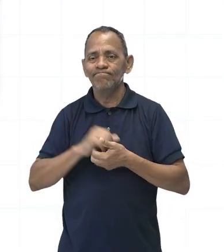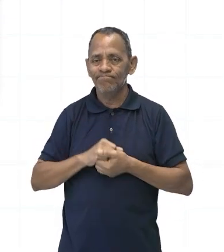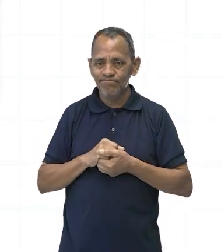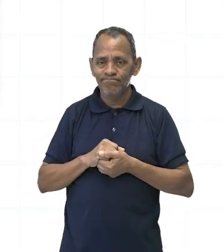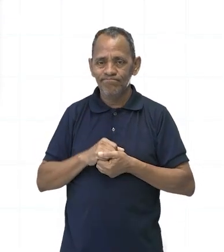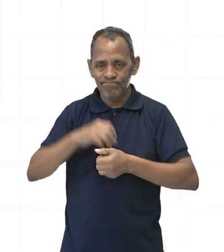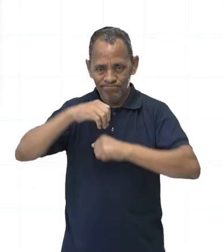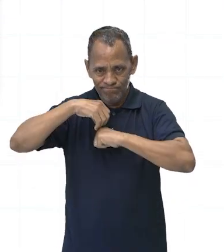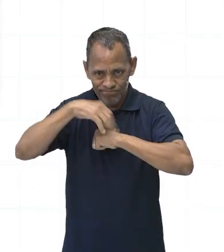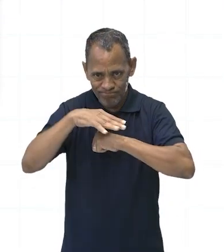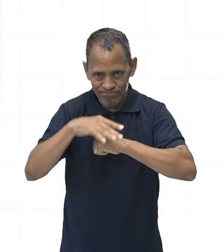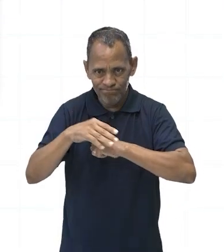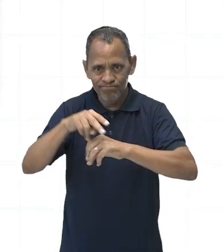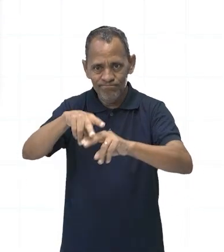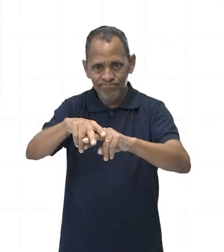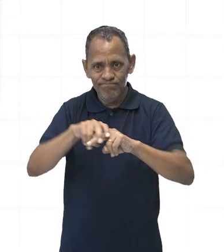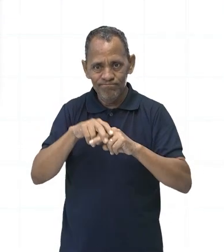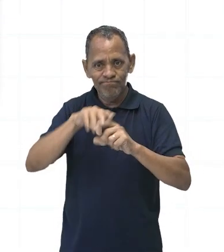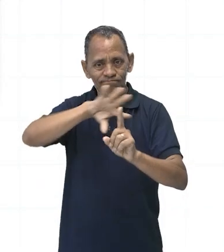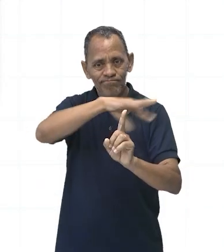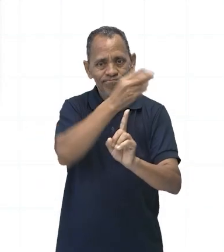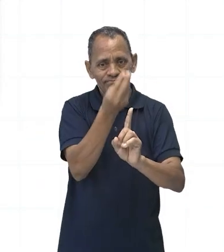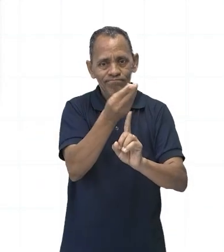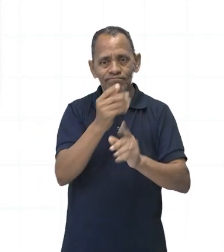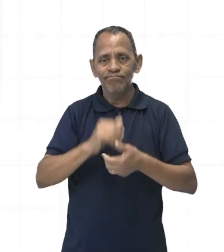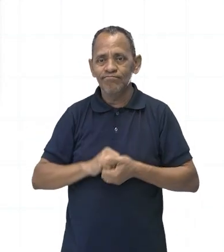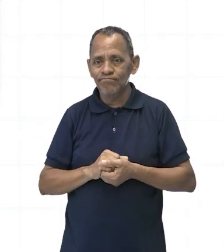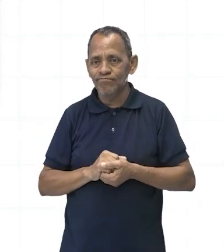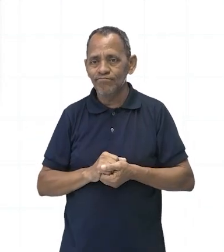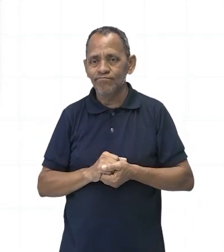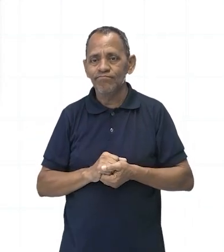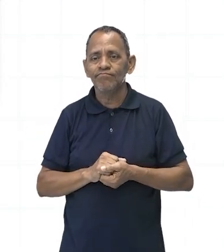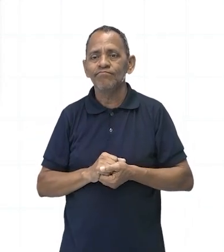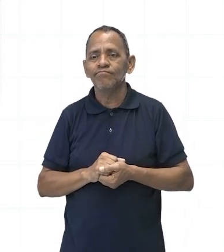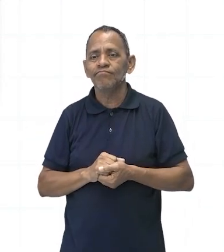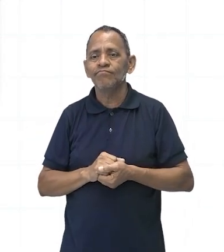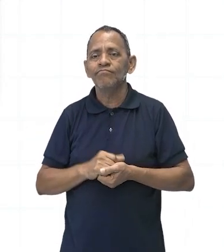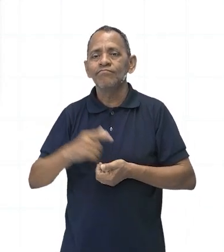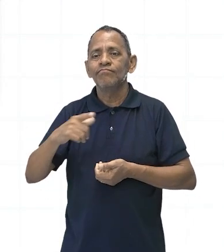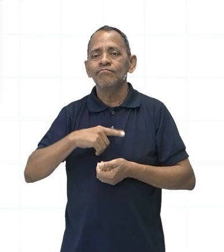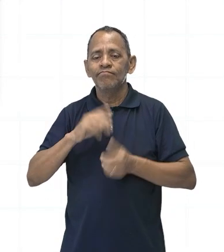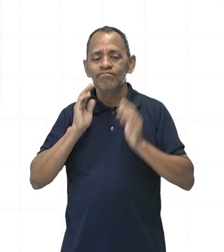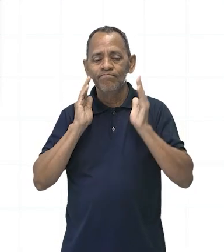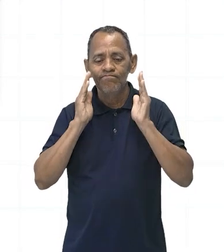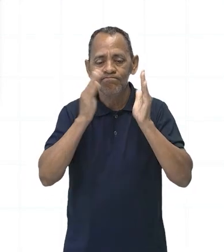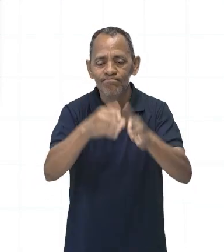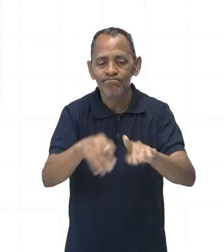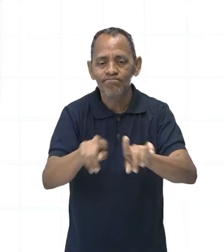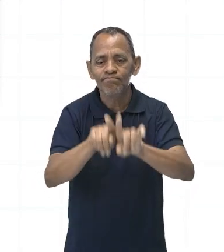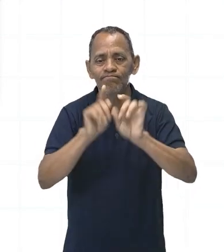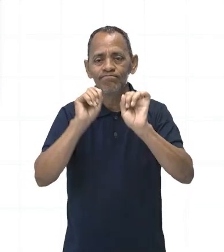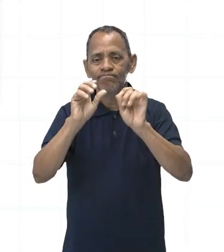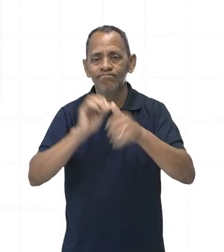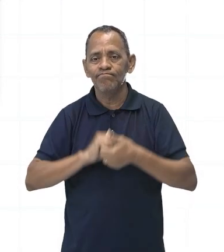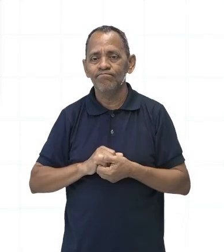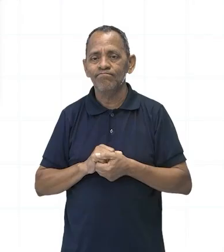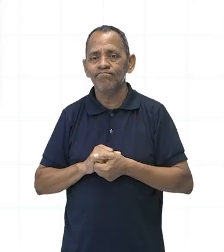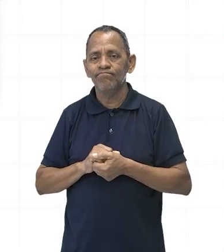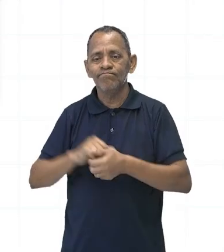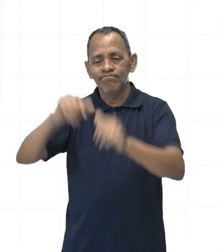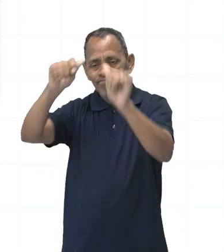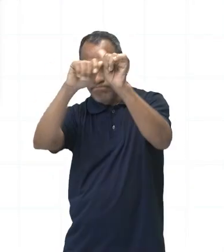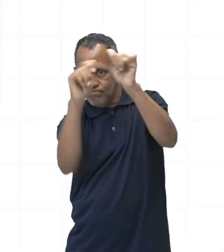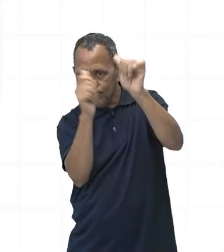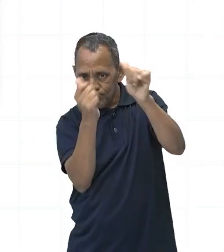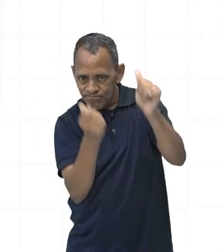obra abstrata. Então, o que o abstracionismo também tem como foco? Vamos ver? Foco na forma